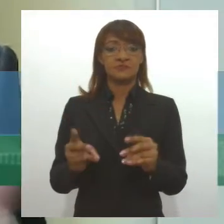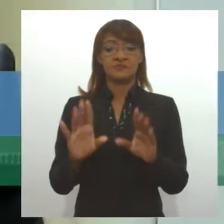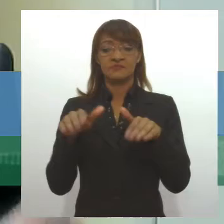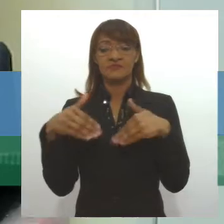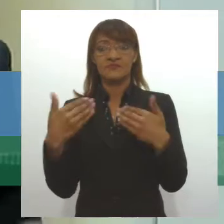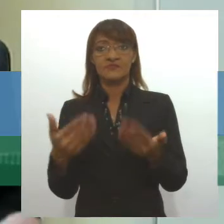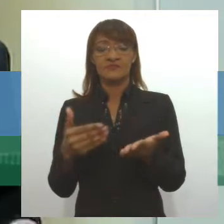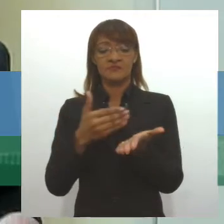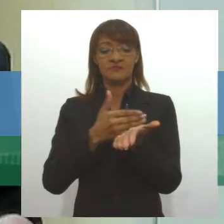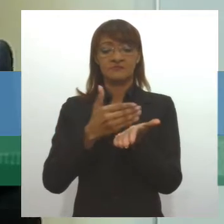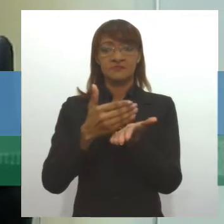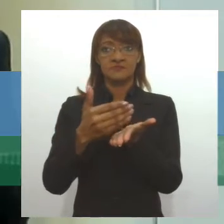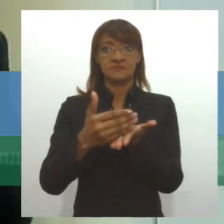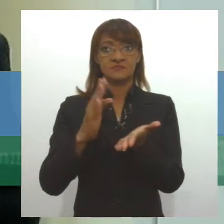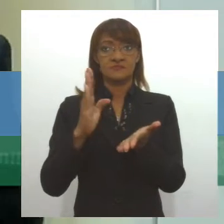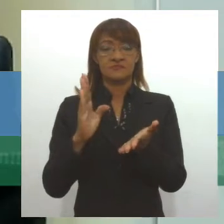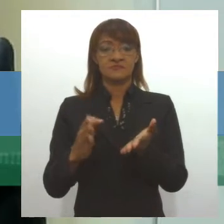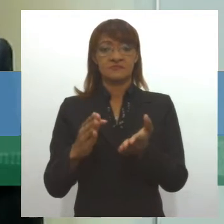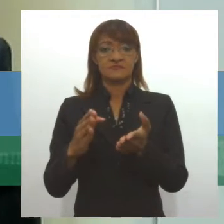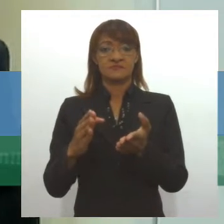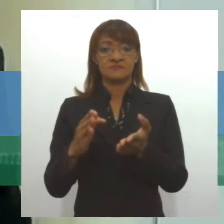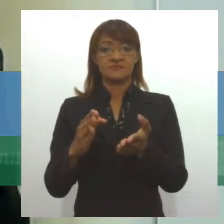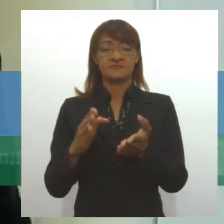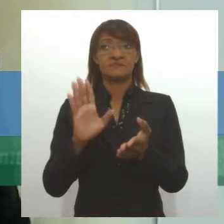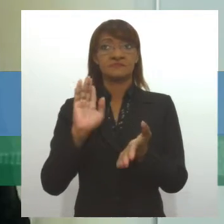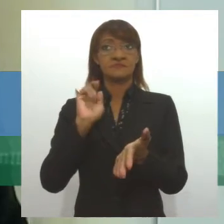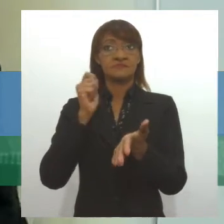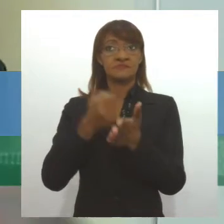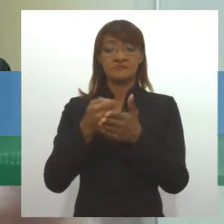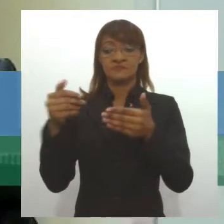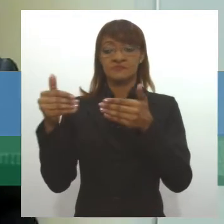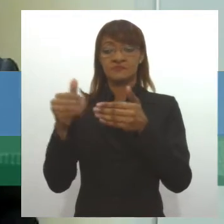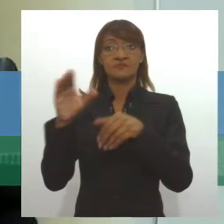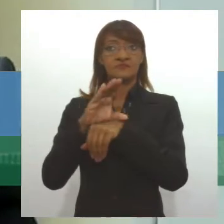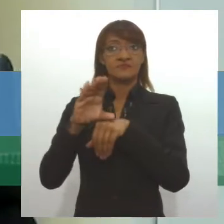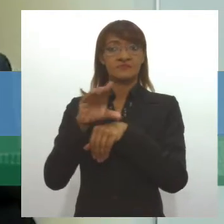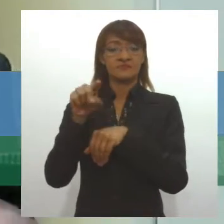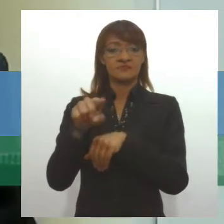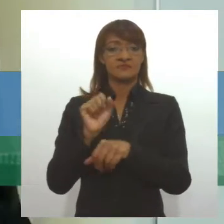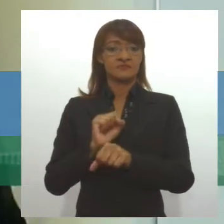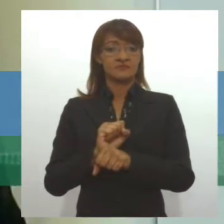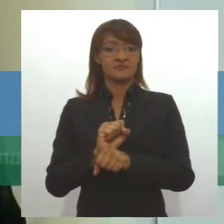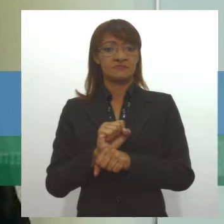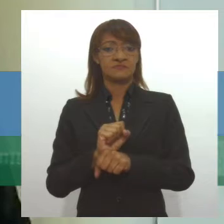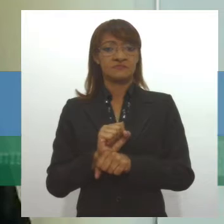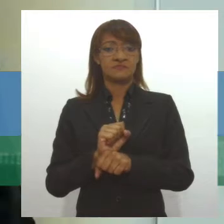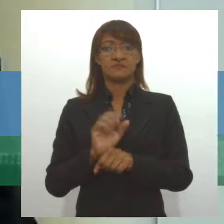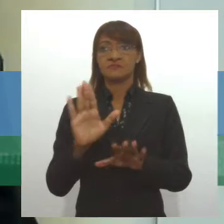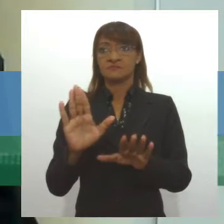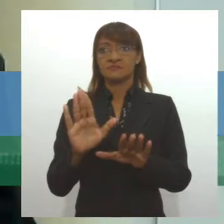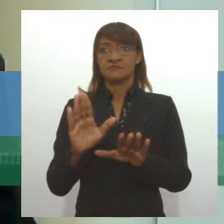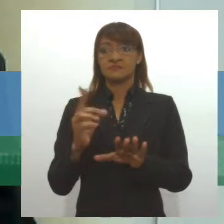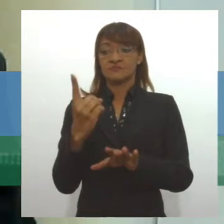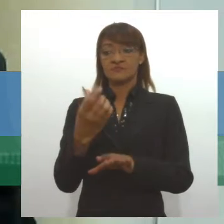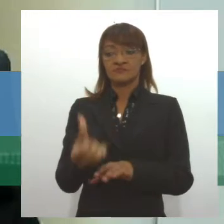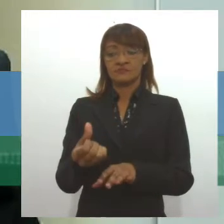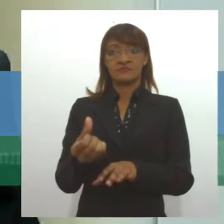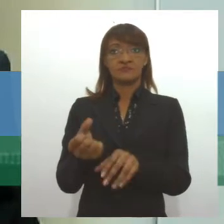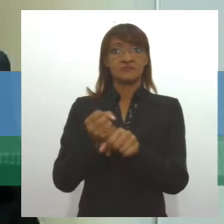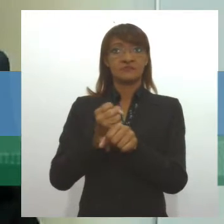de acordo com a Constituição. Nós estamos regulamentando a Constituição, coisa que não aconteceu nos últimos 16 anos.